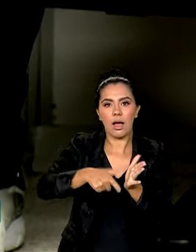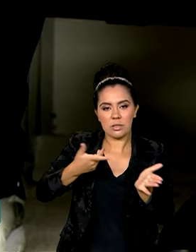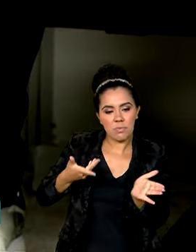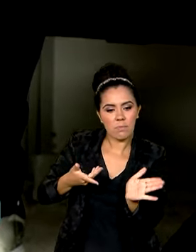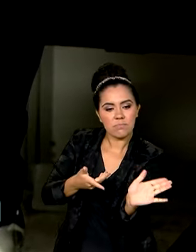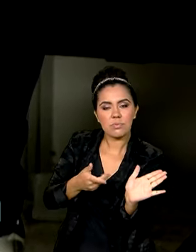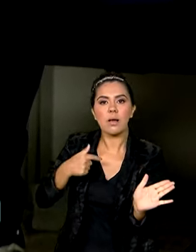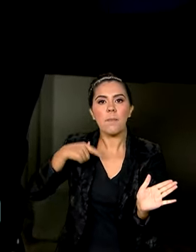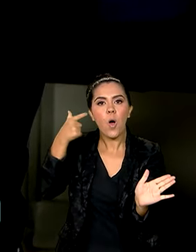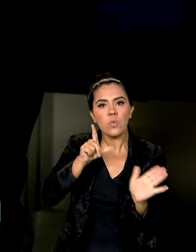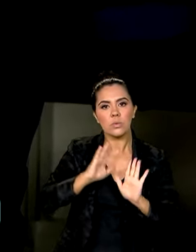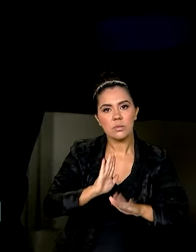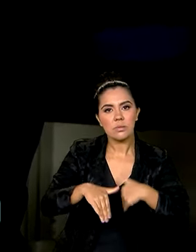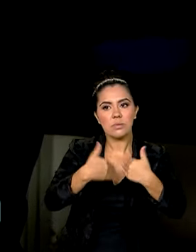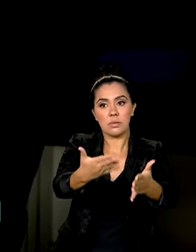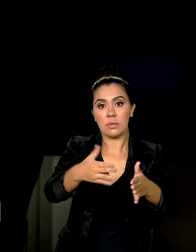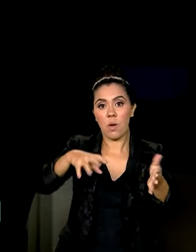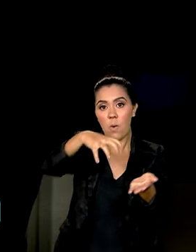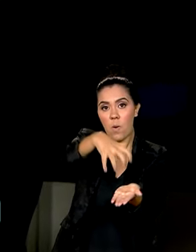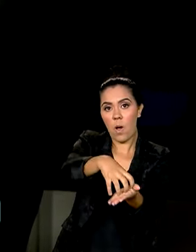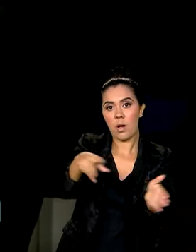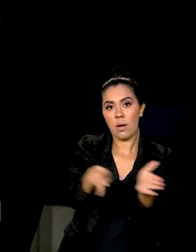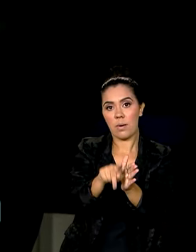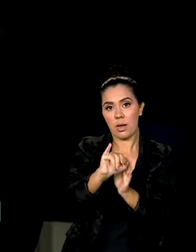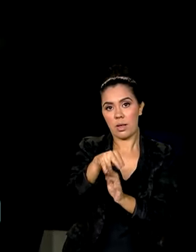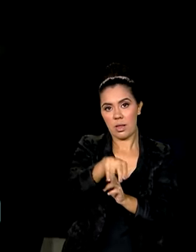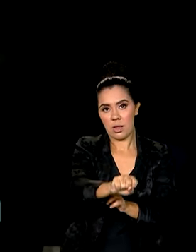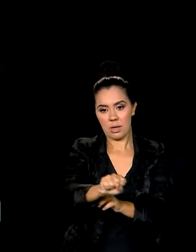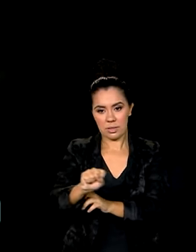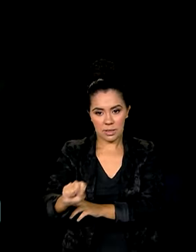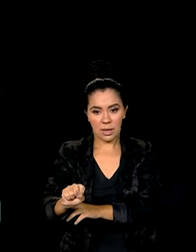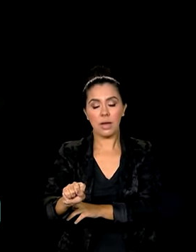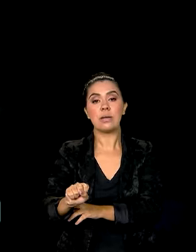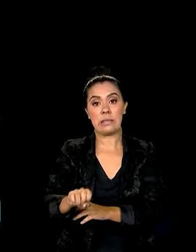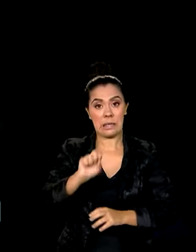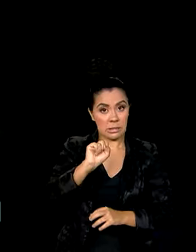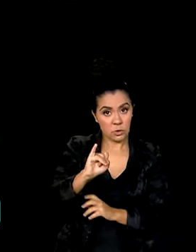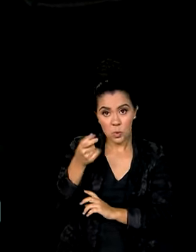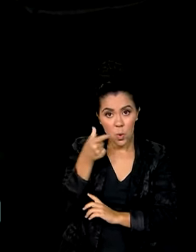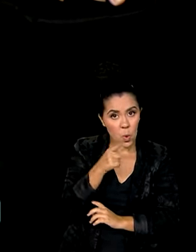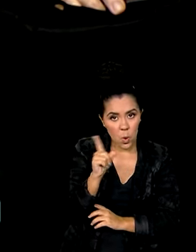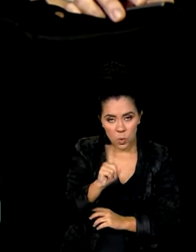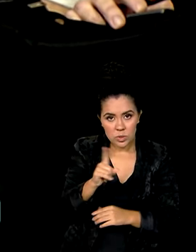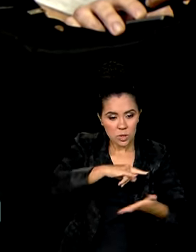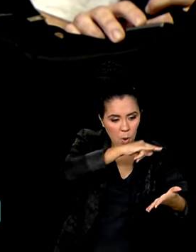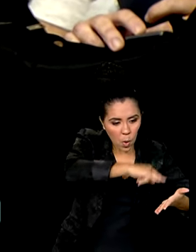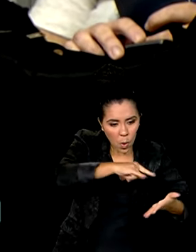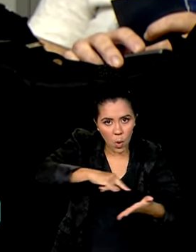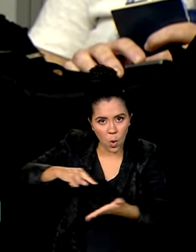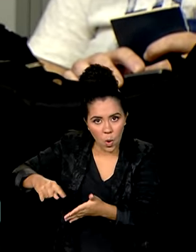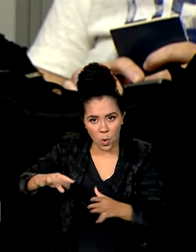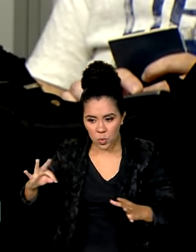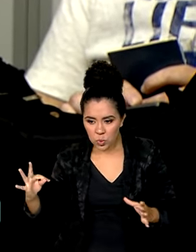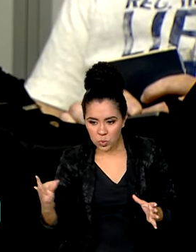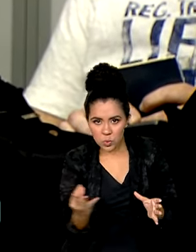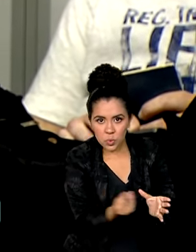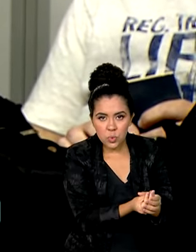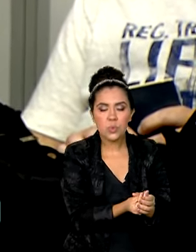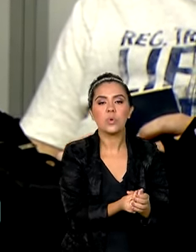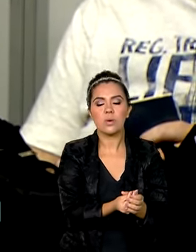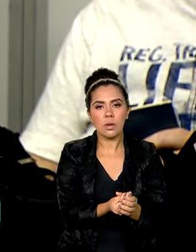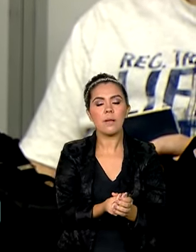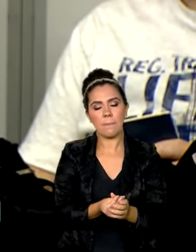ao pedido em uma agência do INSS. Caso não consiga reunir tudo em um único dia,